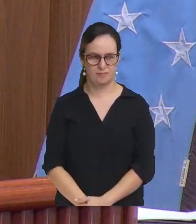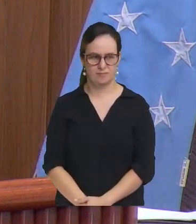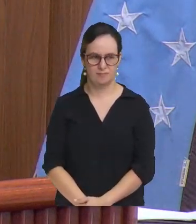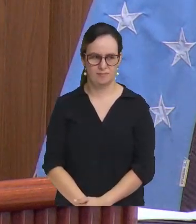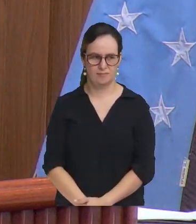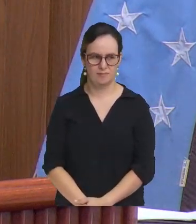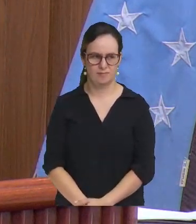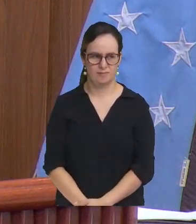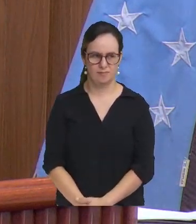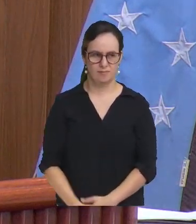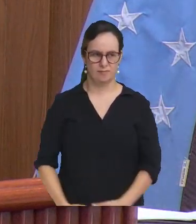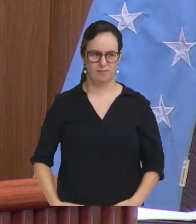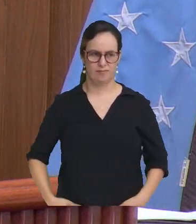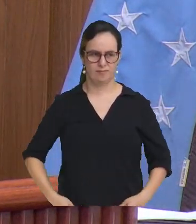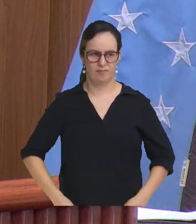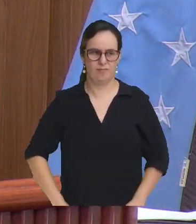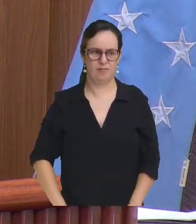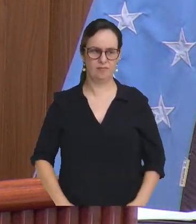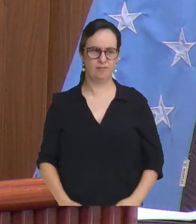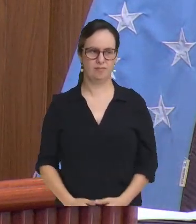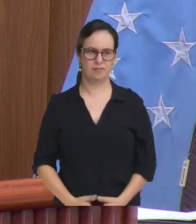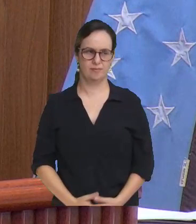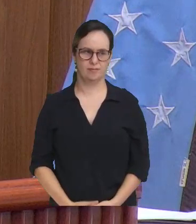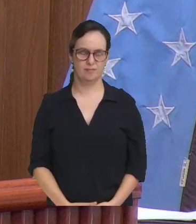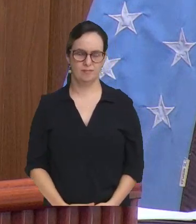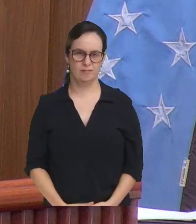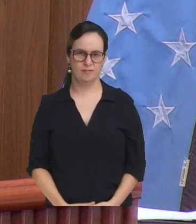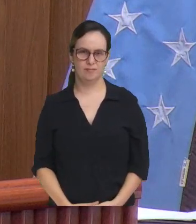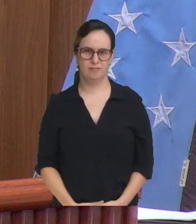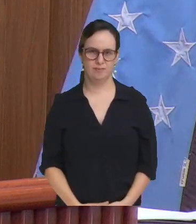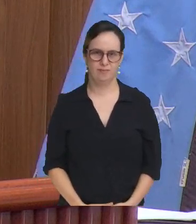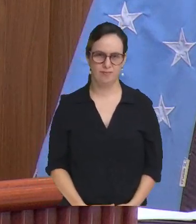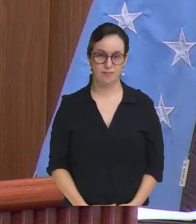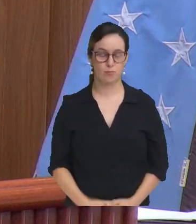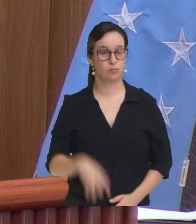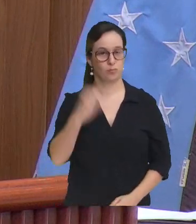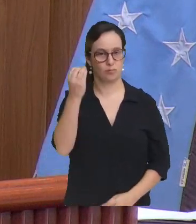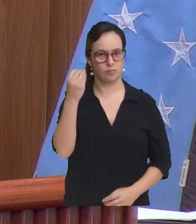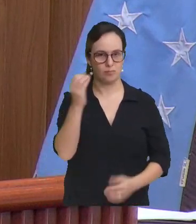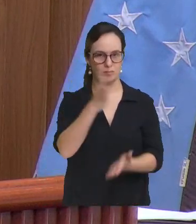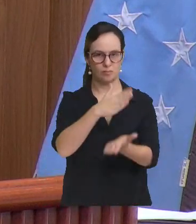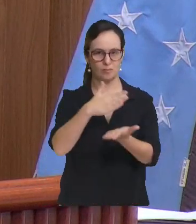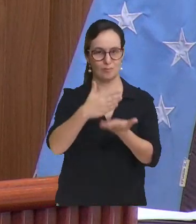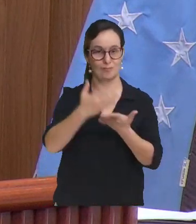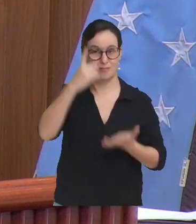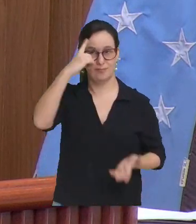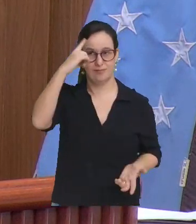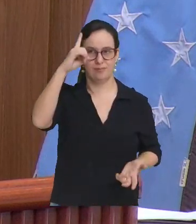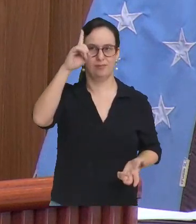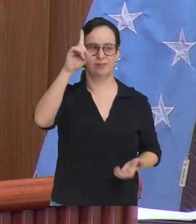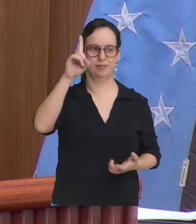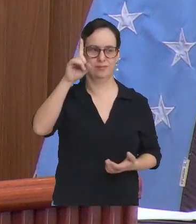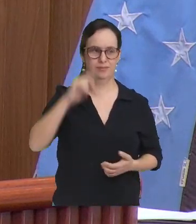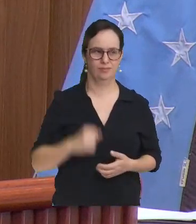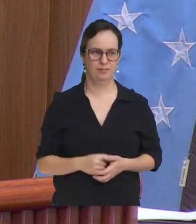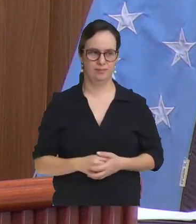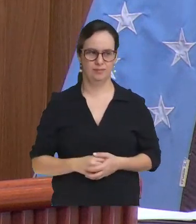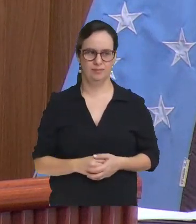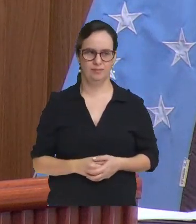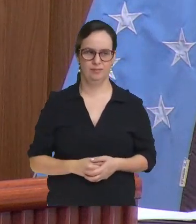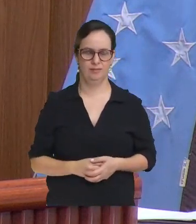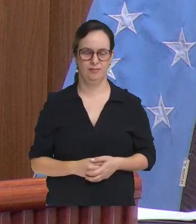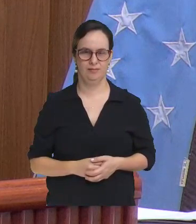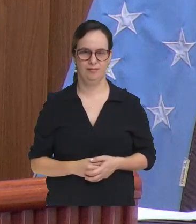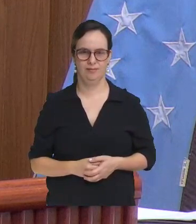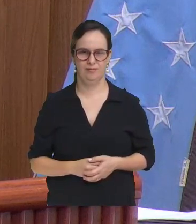iniciamos... Um minuto para a conclusão. Obrigado. Aonde nós iniciamos essa ideia, né, de trazer, de abrir as portas da